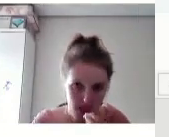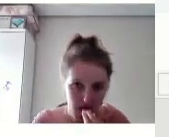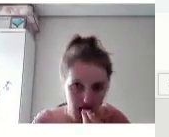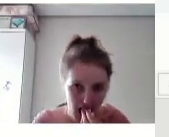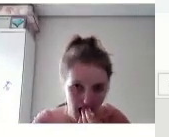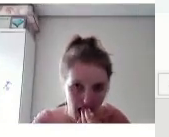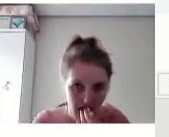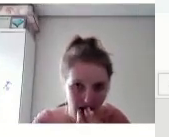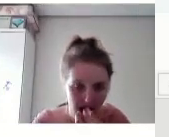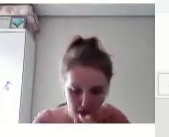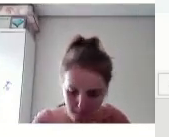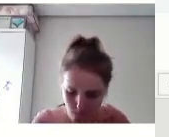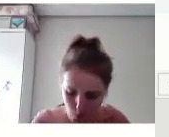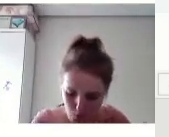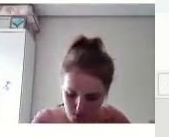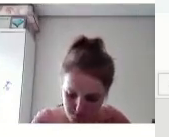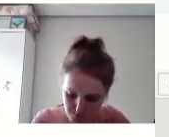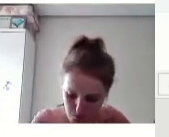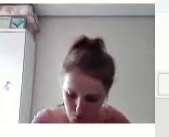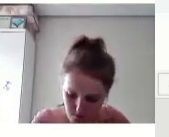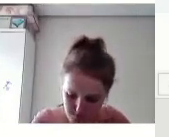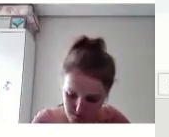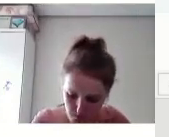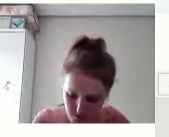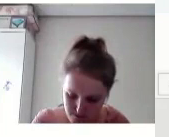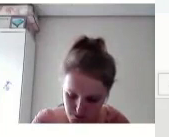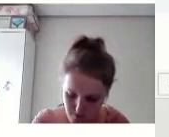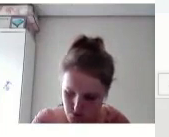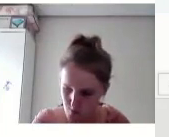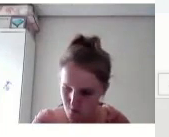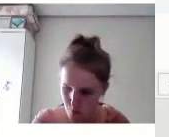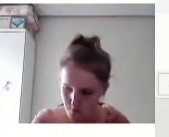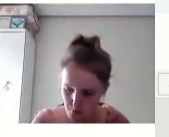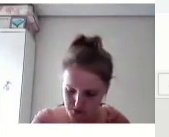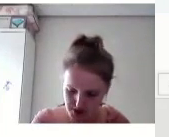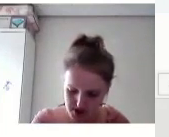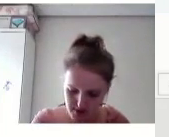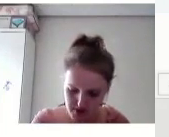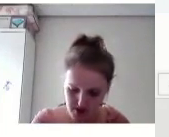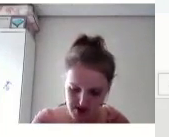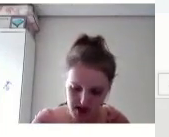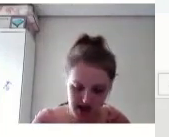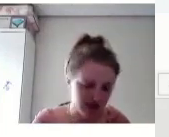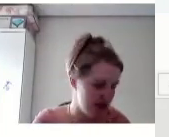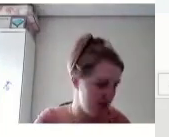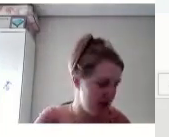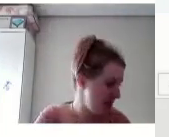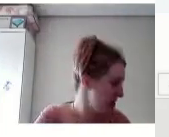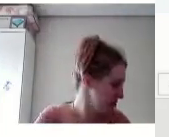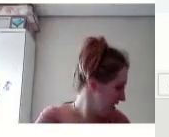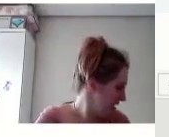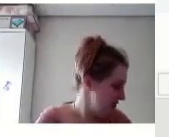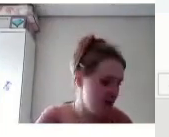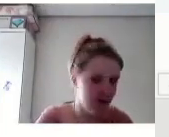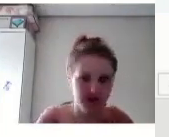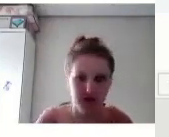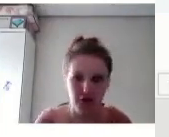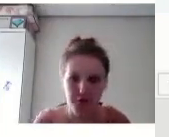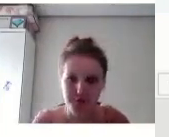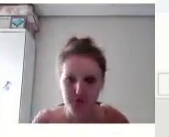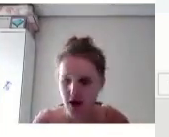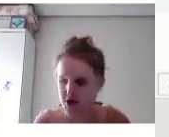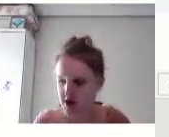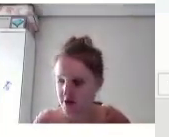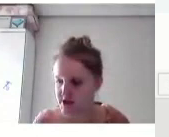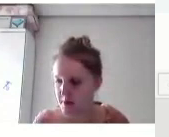Lembrando, antes, há pouco ali, né, a gente já mostrou quanto é que vale essa derivada funcional, né? A derivada funcional de L relativa a